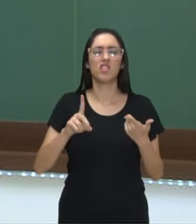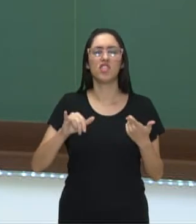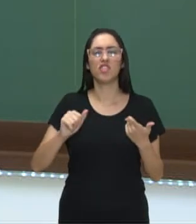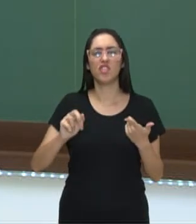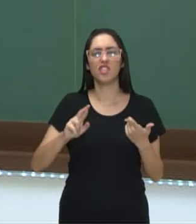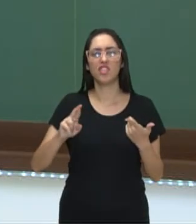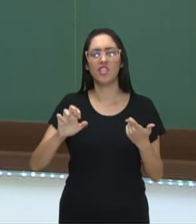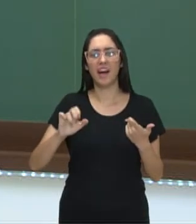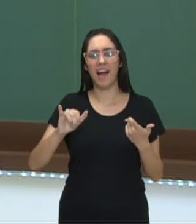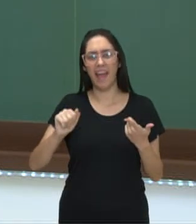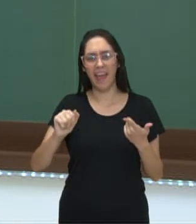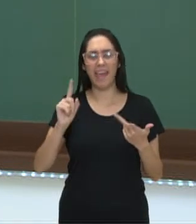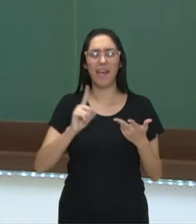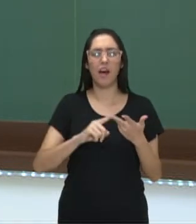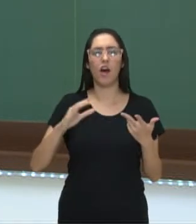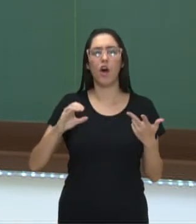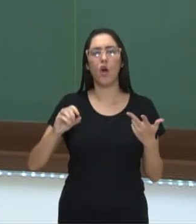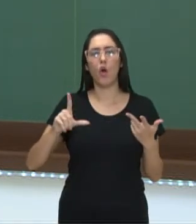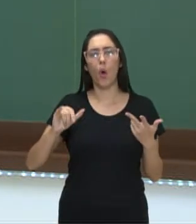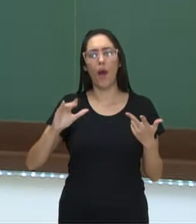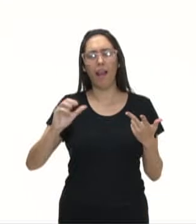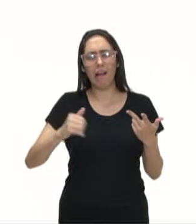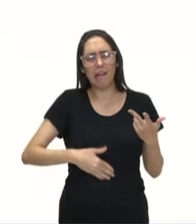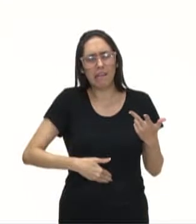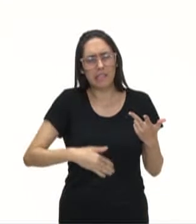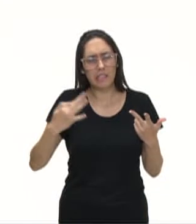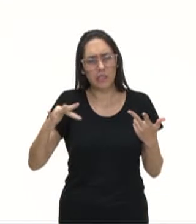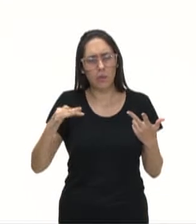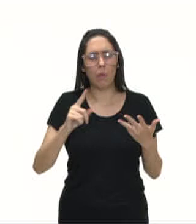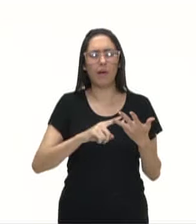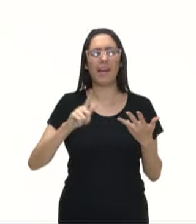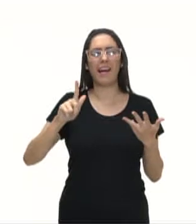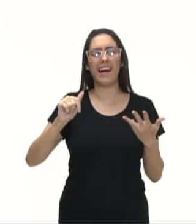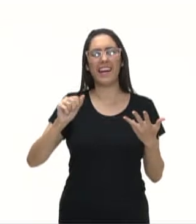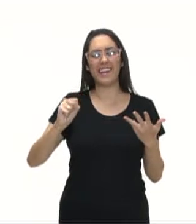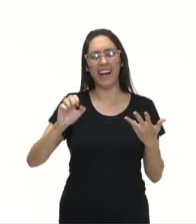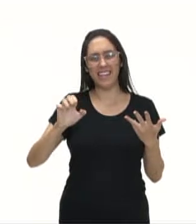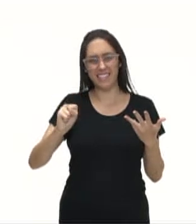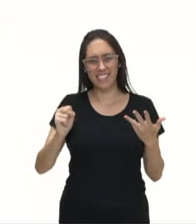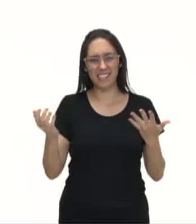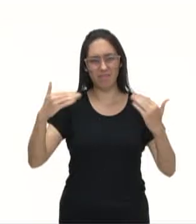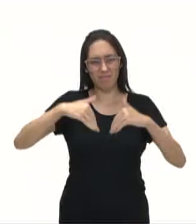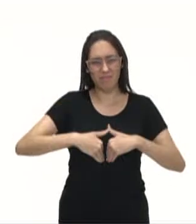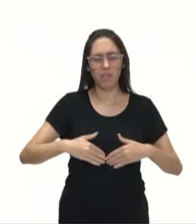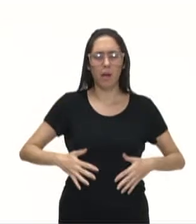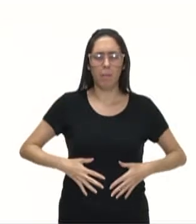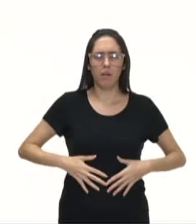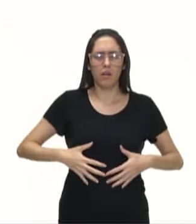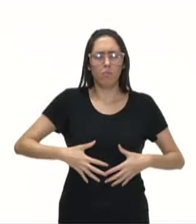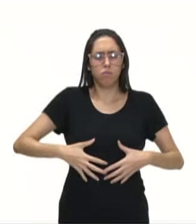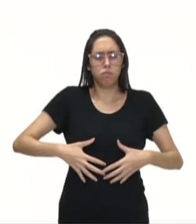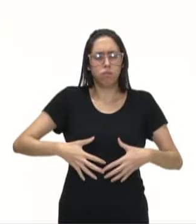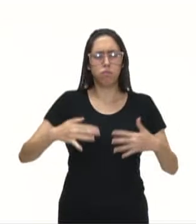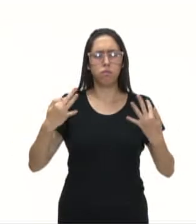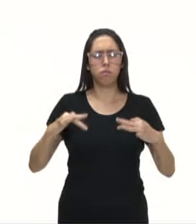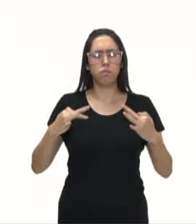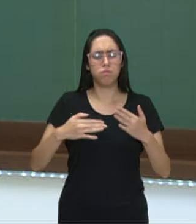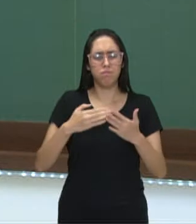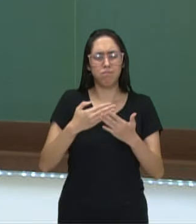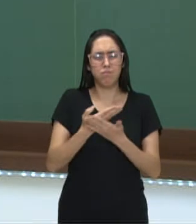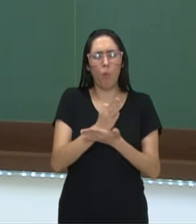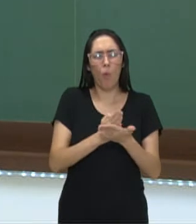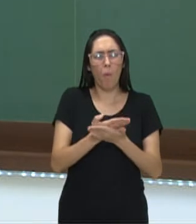diarreia, cólica, gases, barriga estufada, desconfortos abdominais. Então, olha